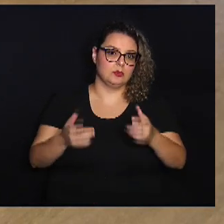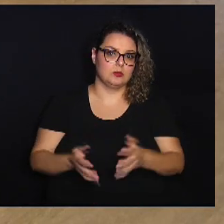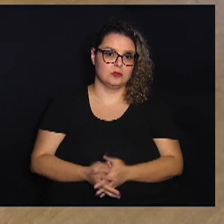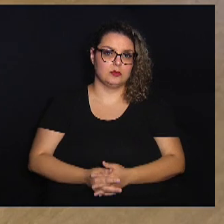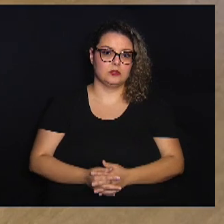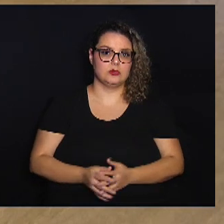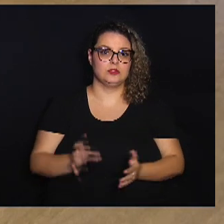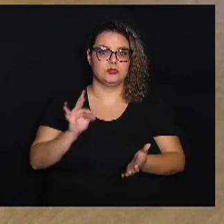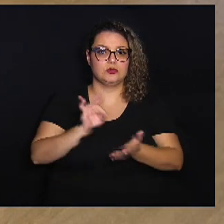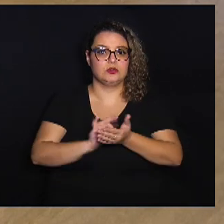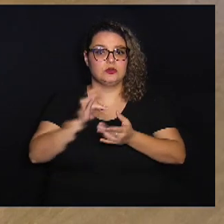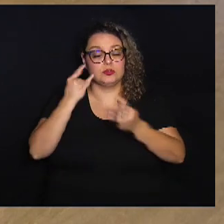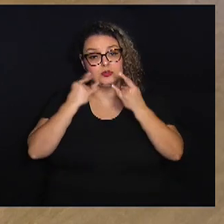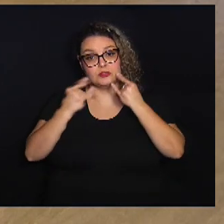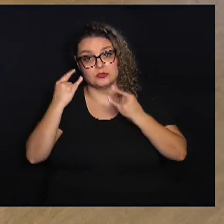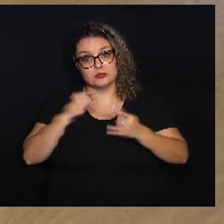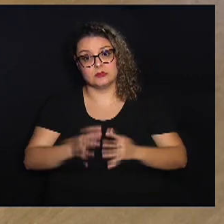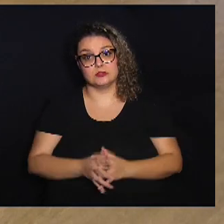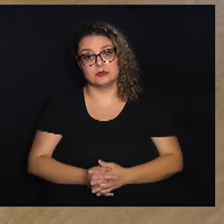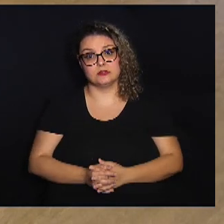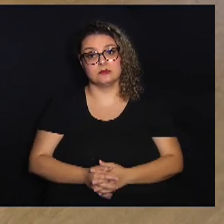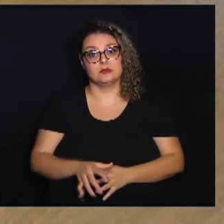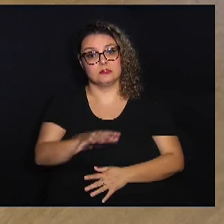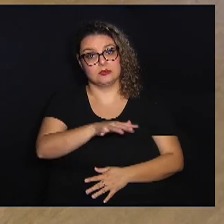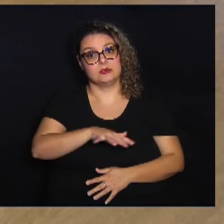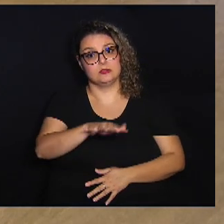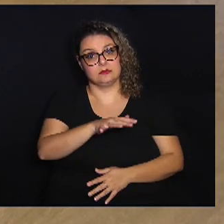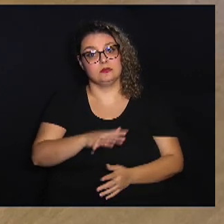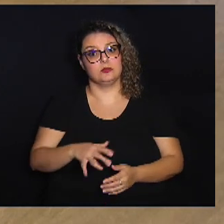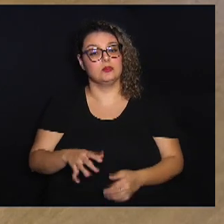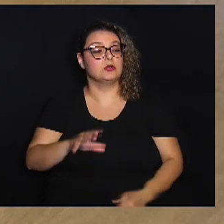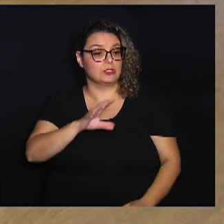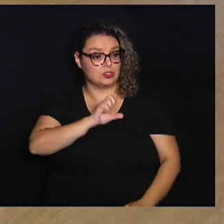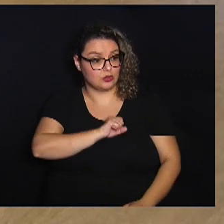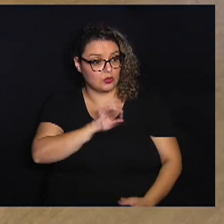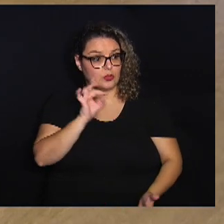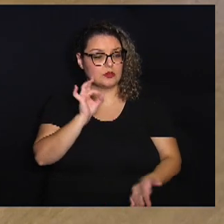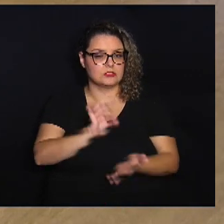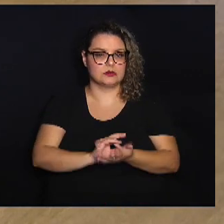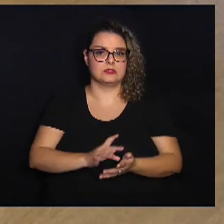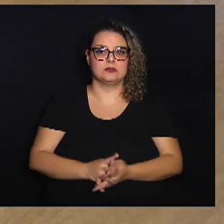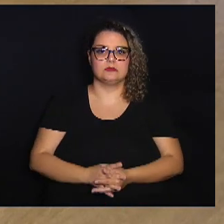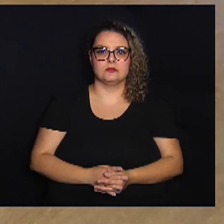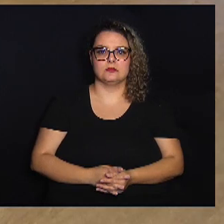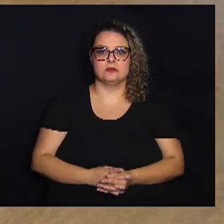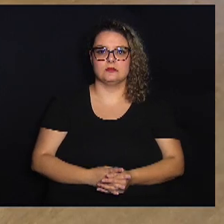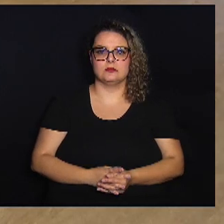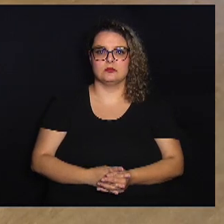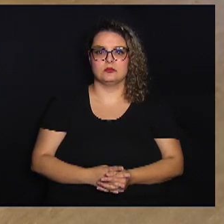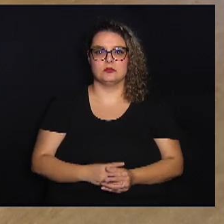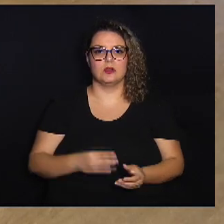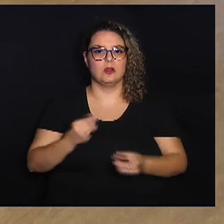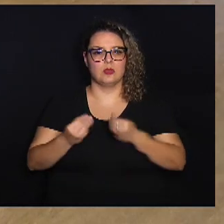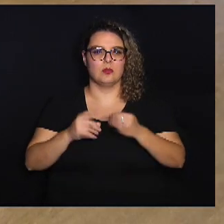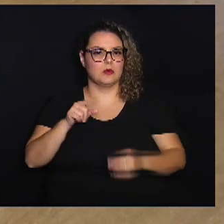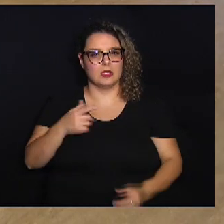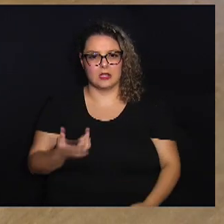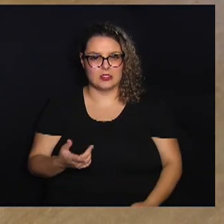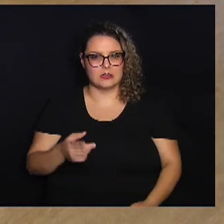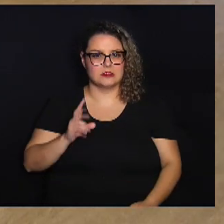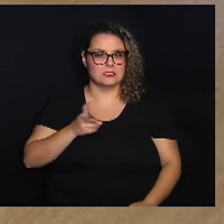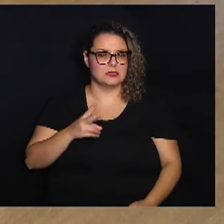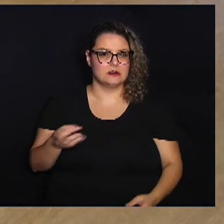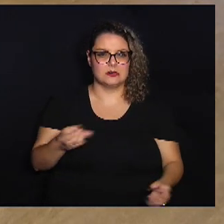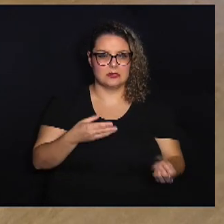fato, interesse em seguir nessa área, né? Que gosta, como que tem que estar sempre se